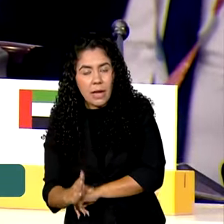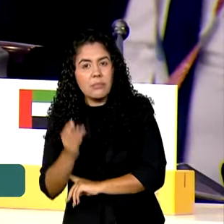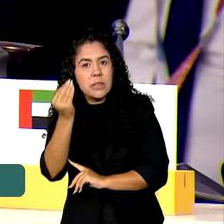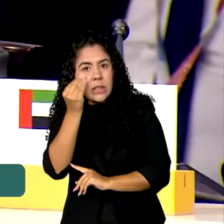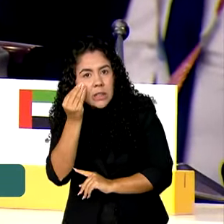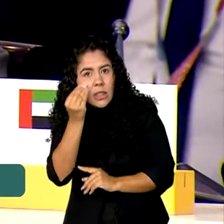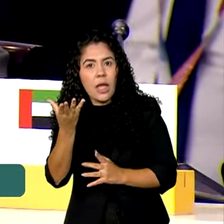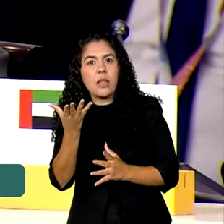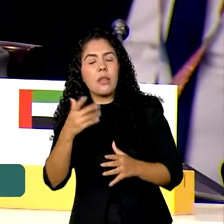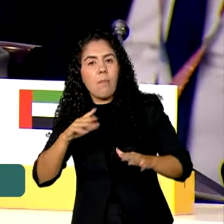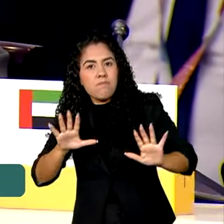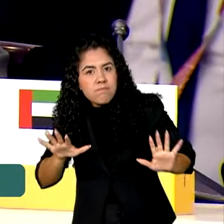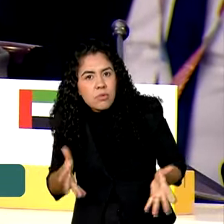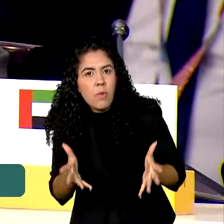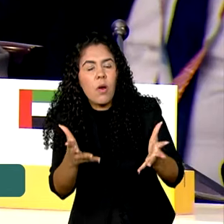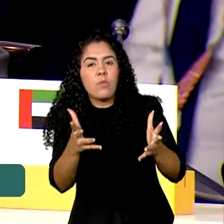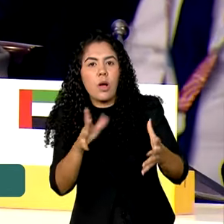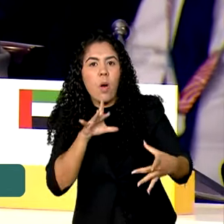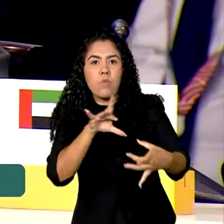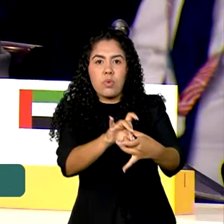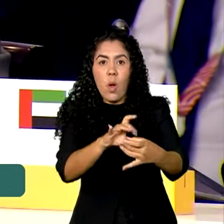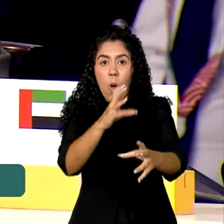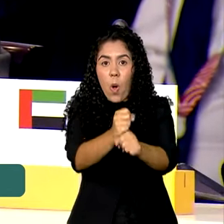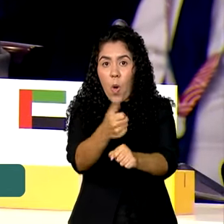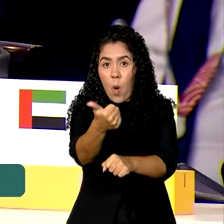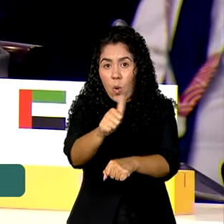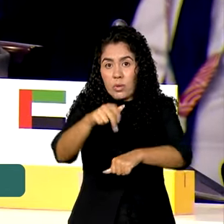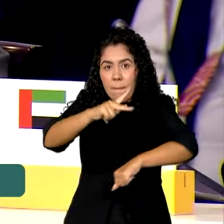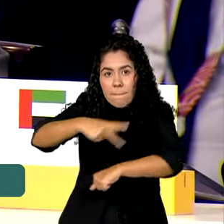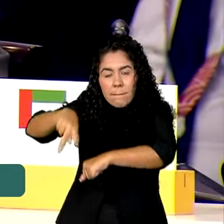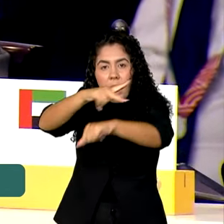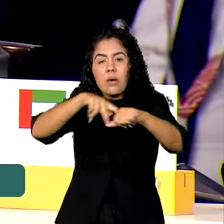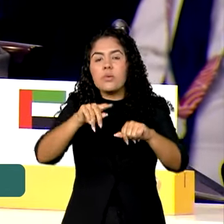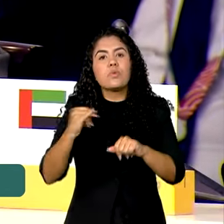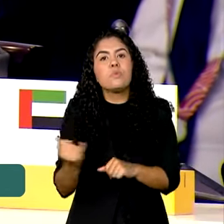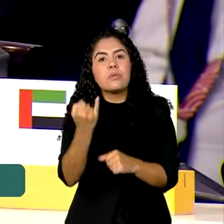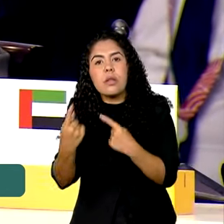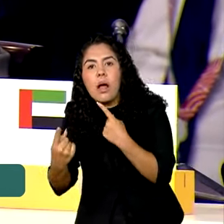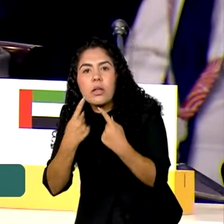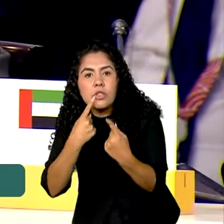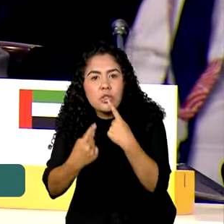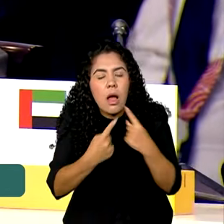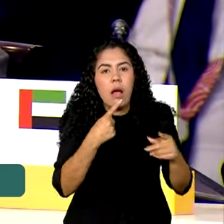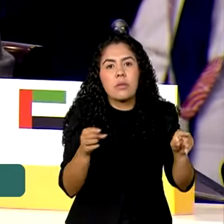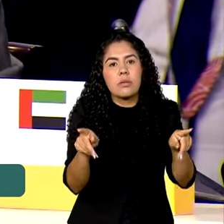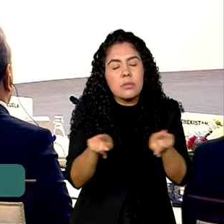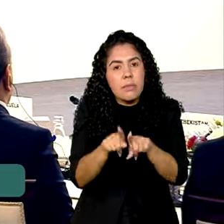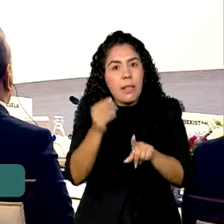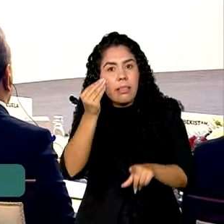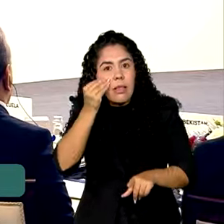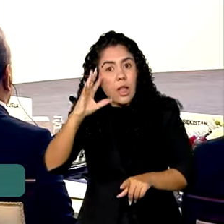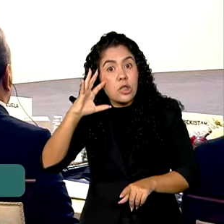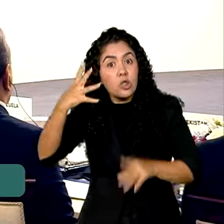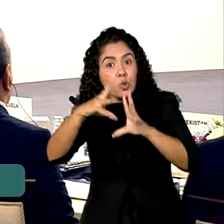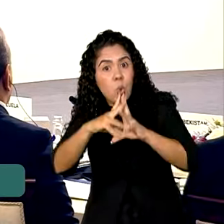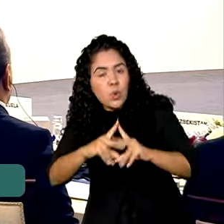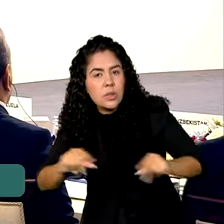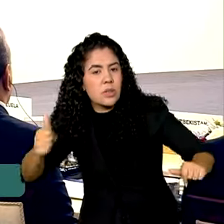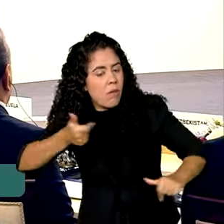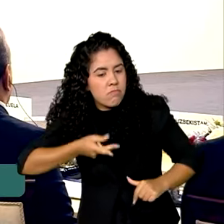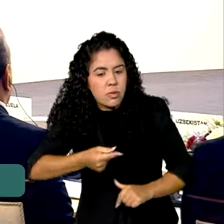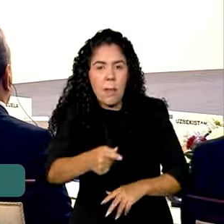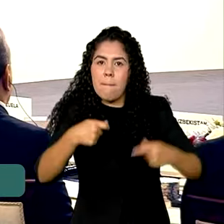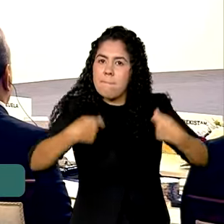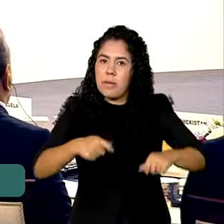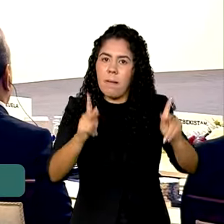países formamos um clube da praz para fomentar o diálogo e buscar uma solução durad precisamos de